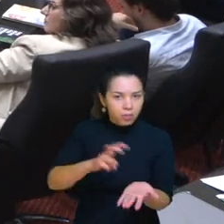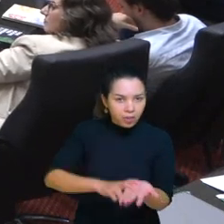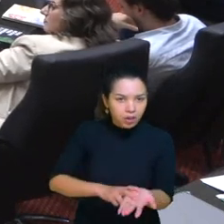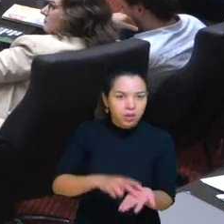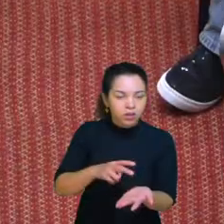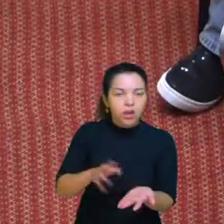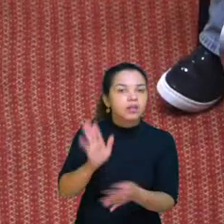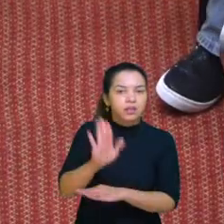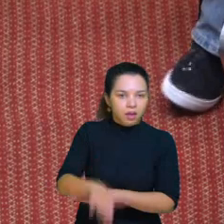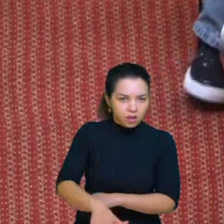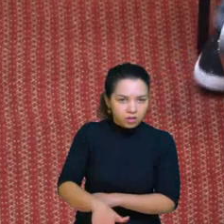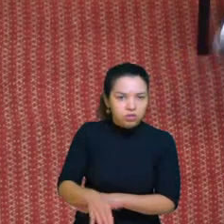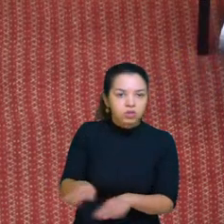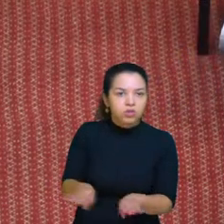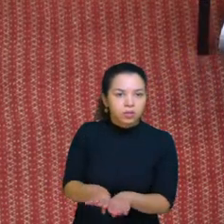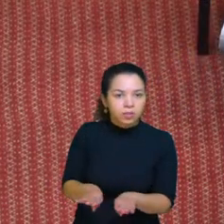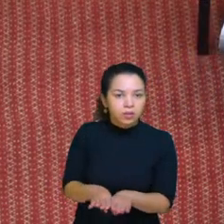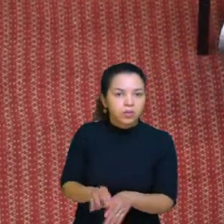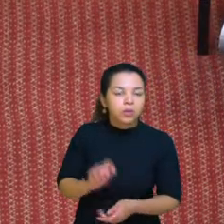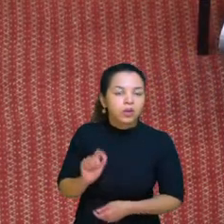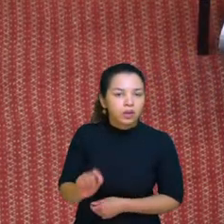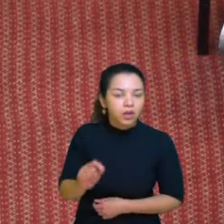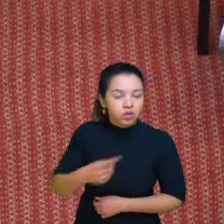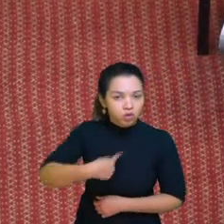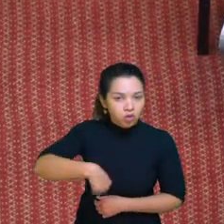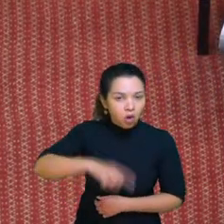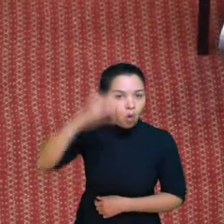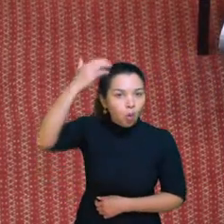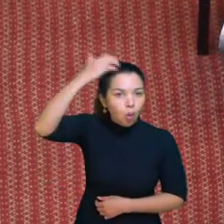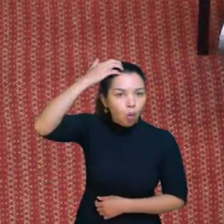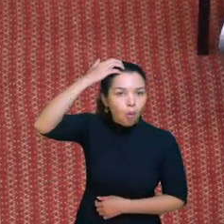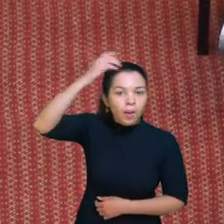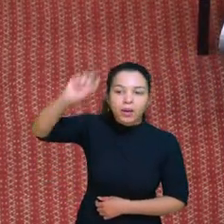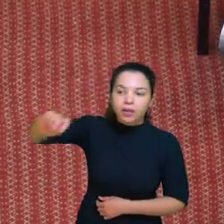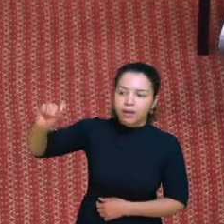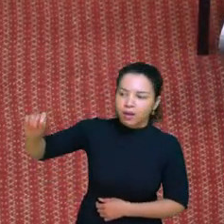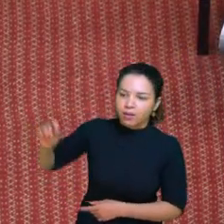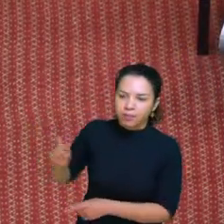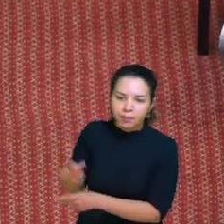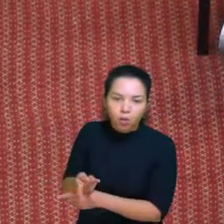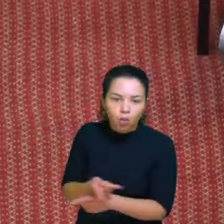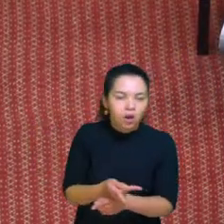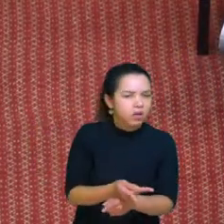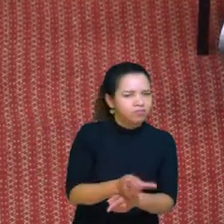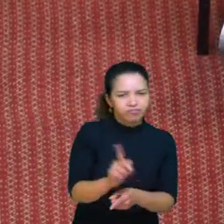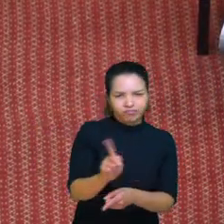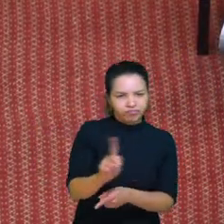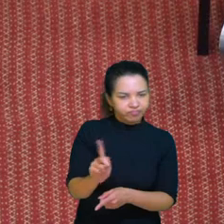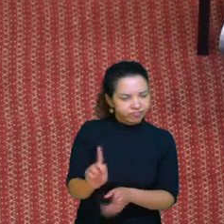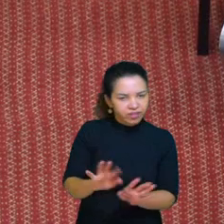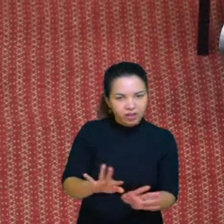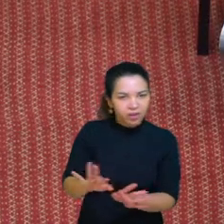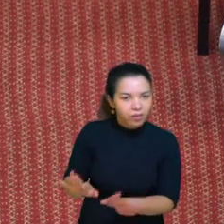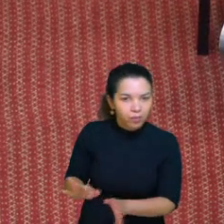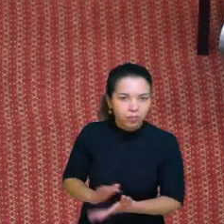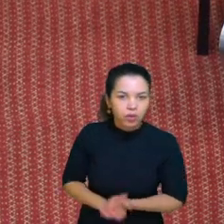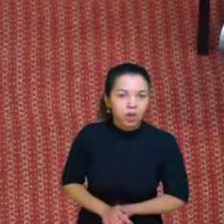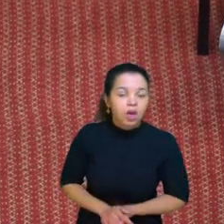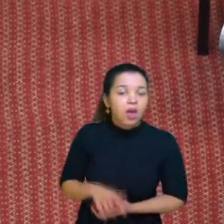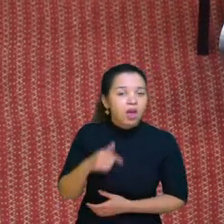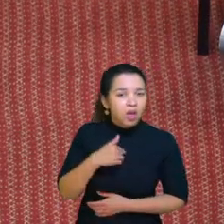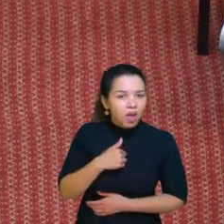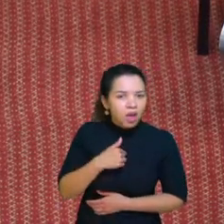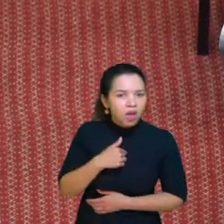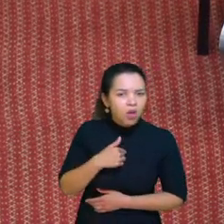à tarde também que nós não temos culpados né não é hora de gente achar culpados e eu eu tive a impressão lá no